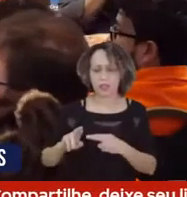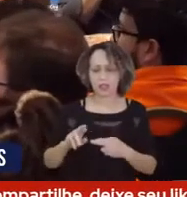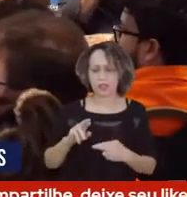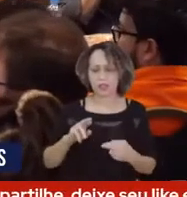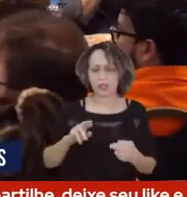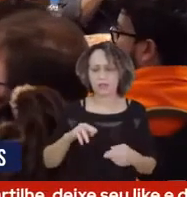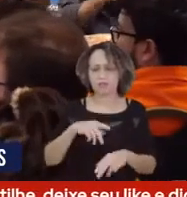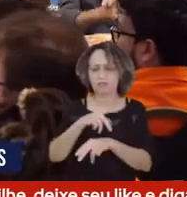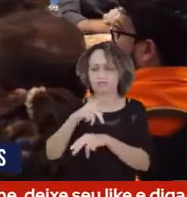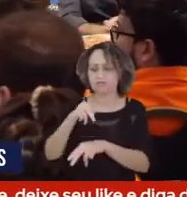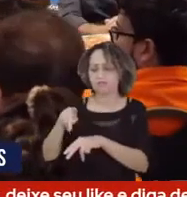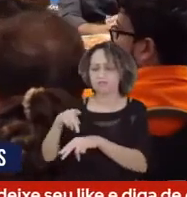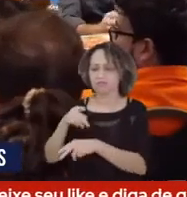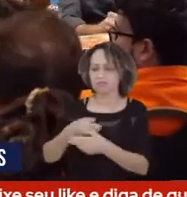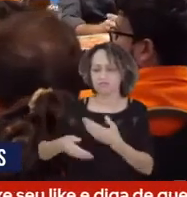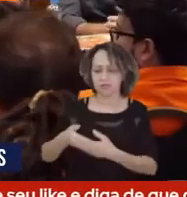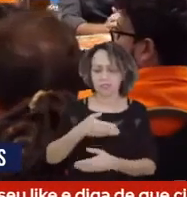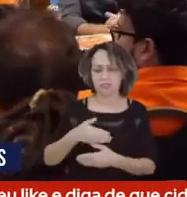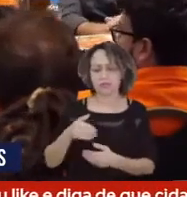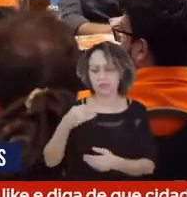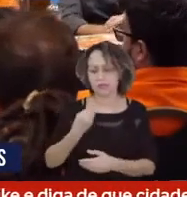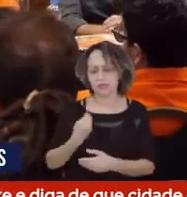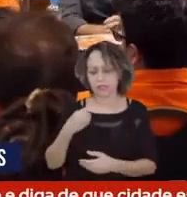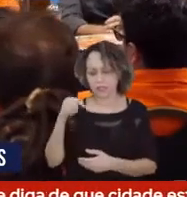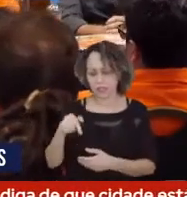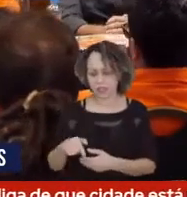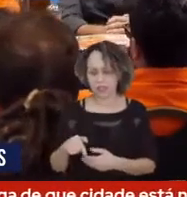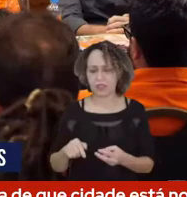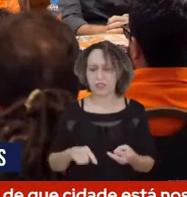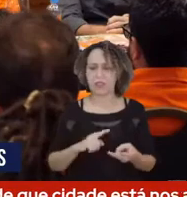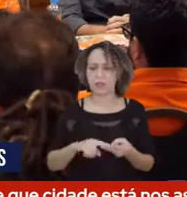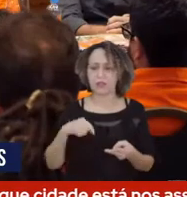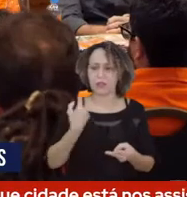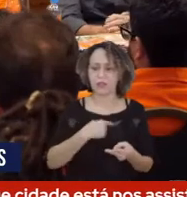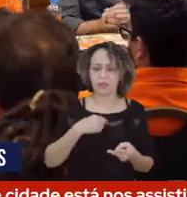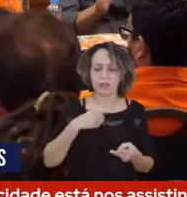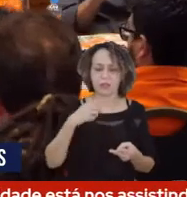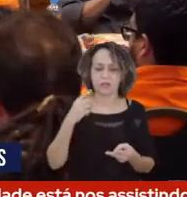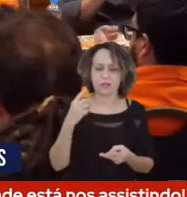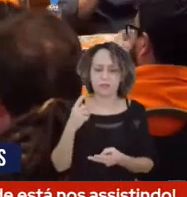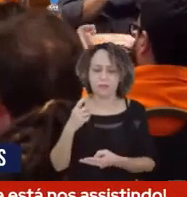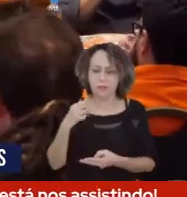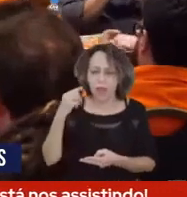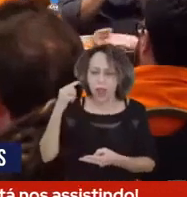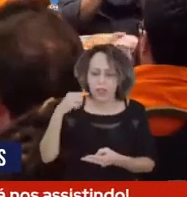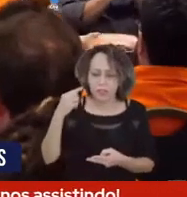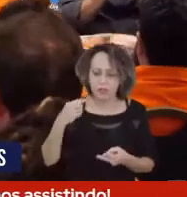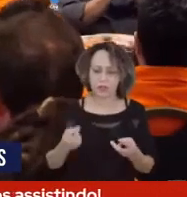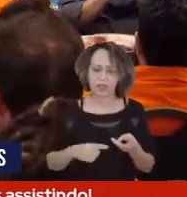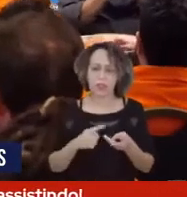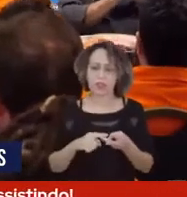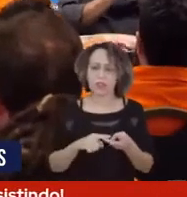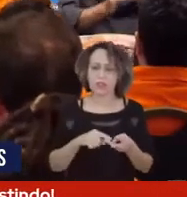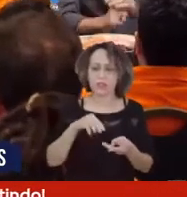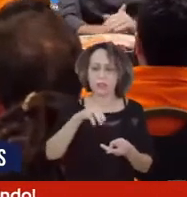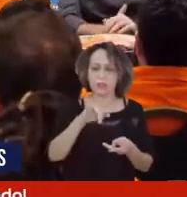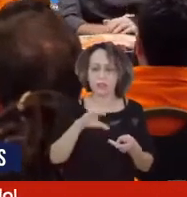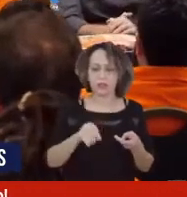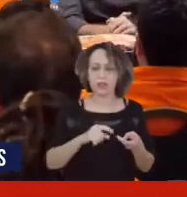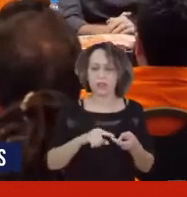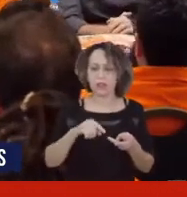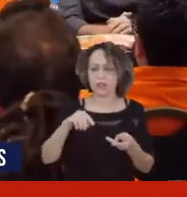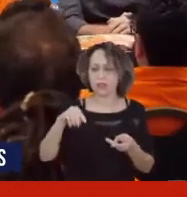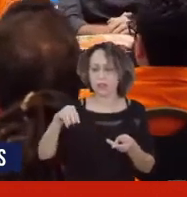Também dos advogados, nossos amigos Manuel Caetano e Marco Aurélio Carvalho. E